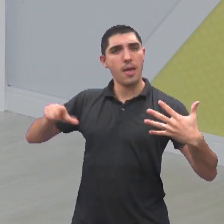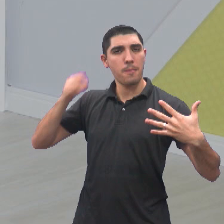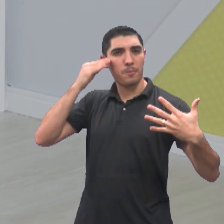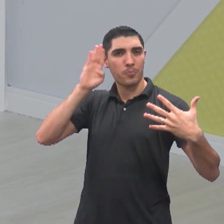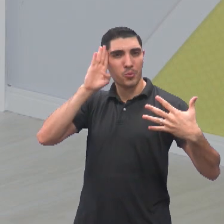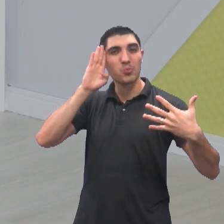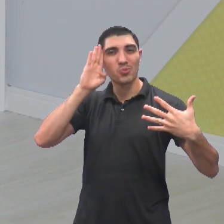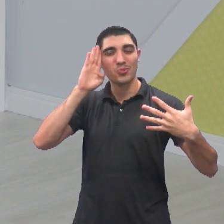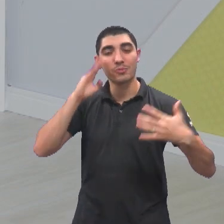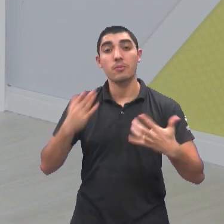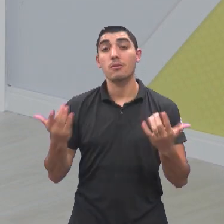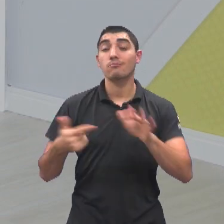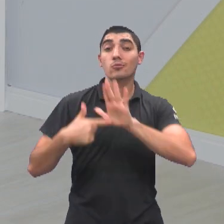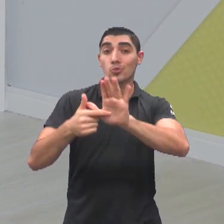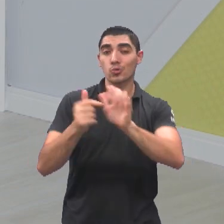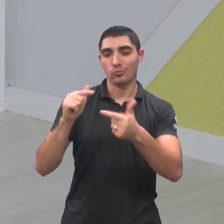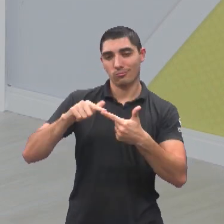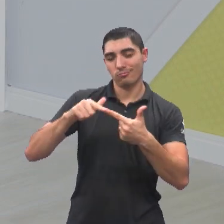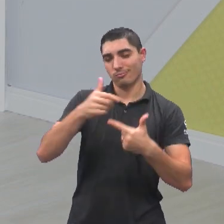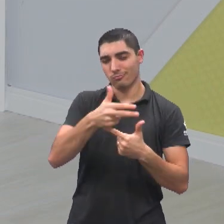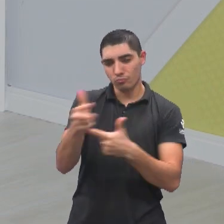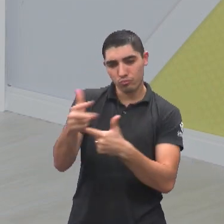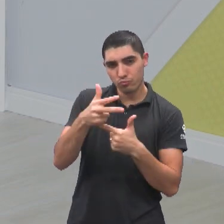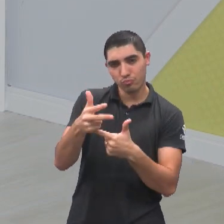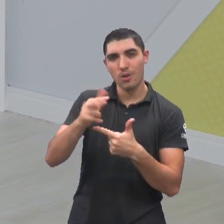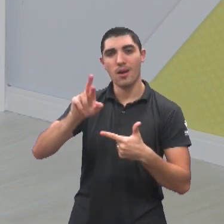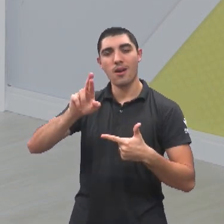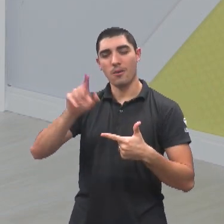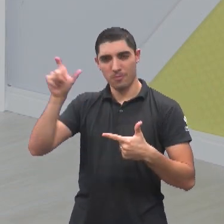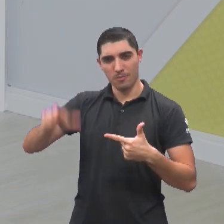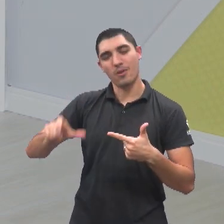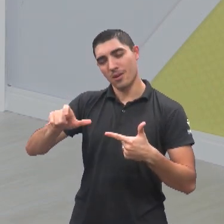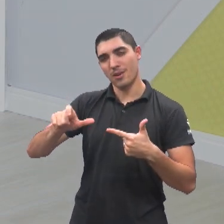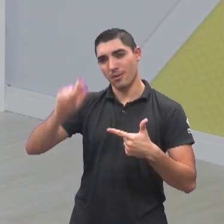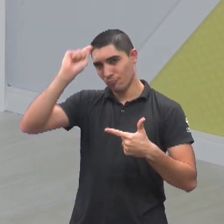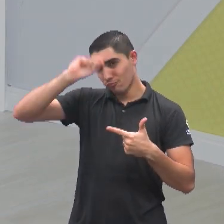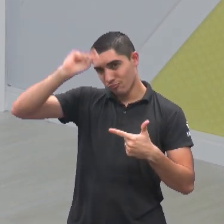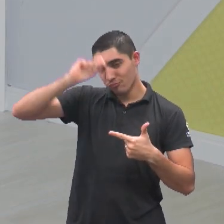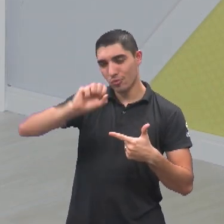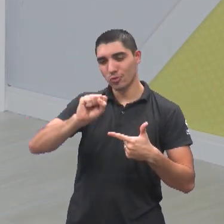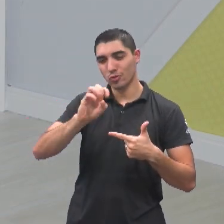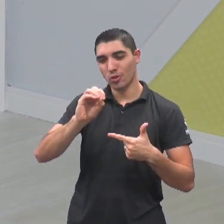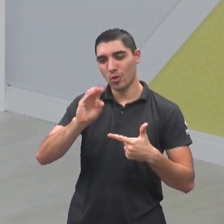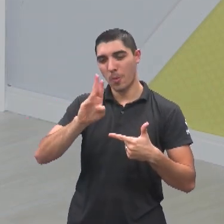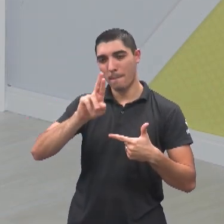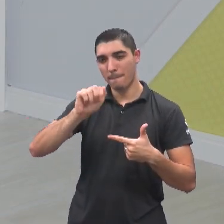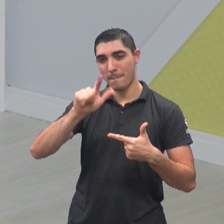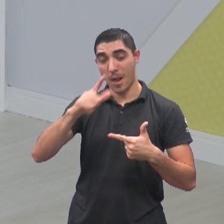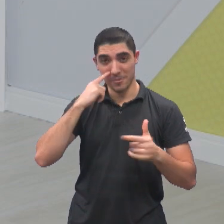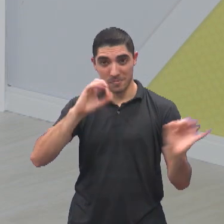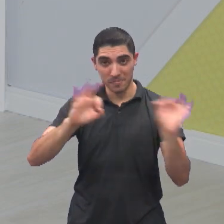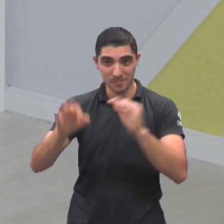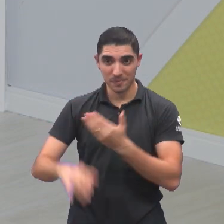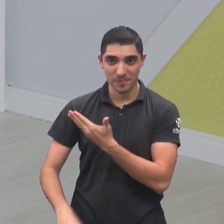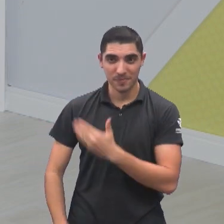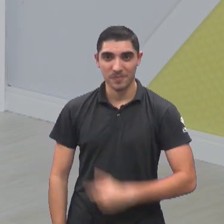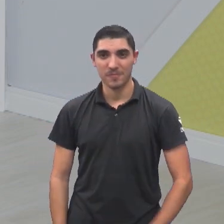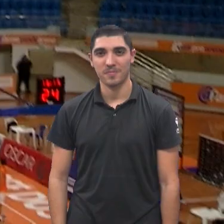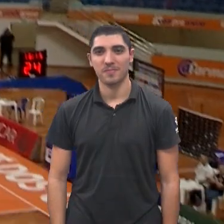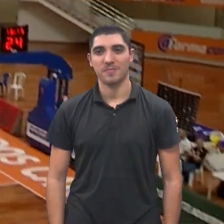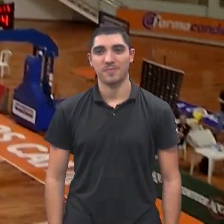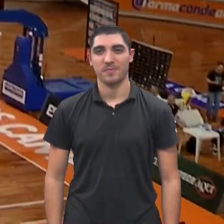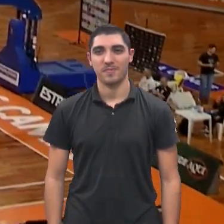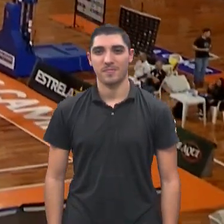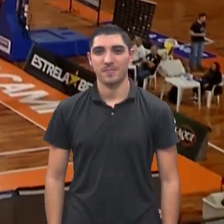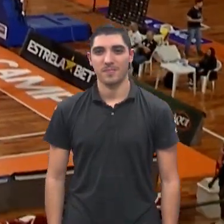com ousadia e alegria do nosso José Sobral, o nosso Sobralzinho. Solta, Matheus!